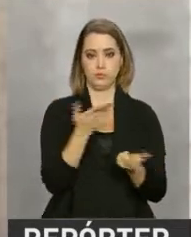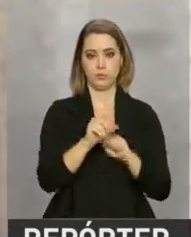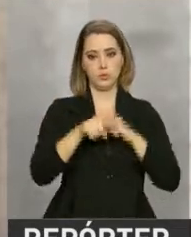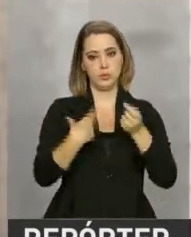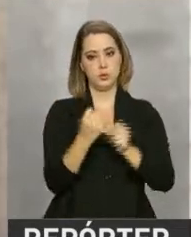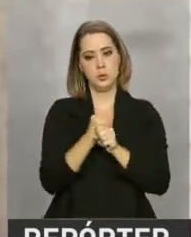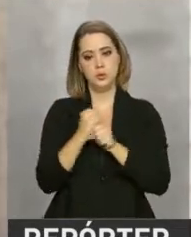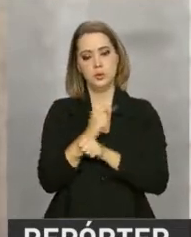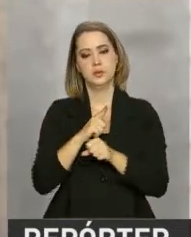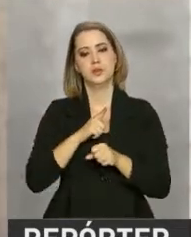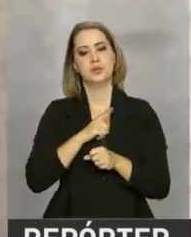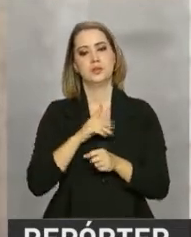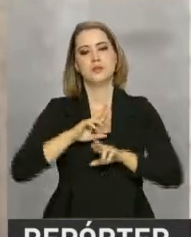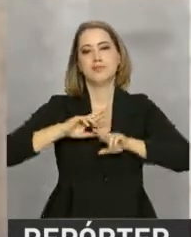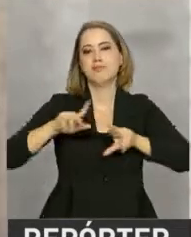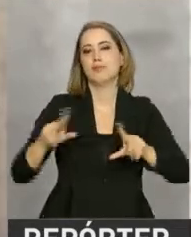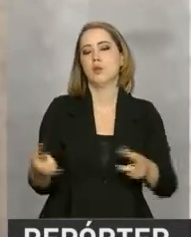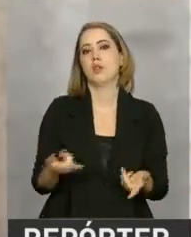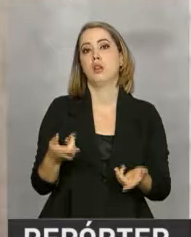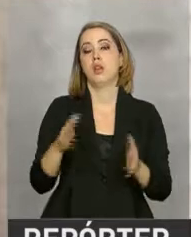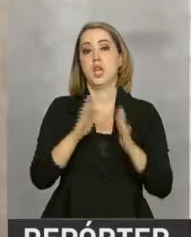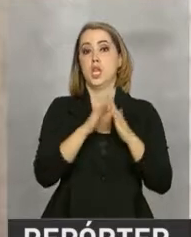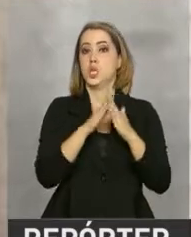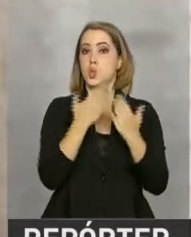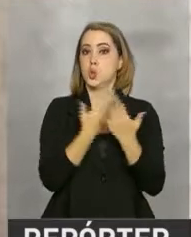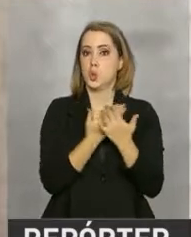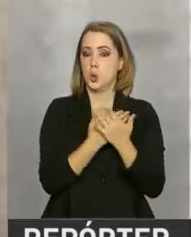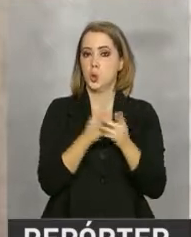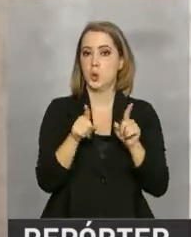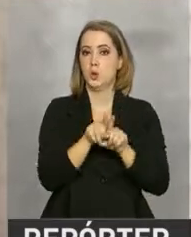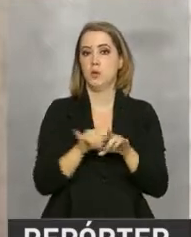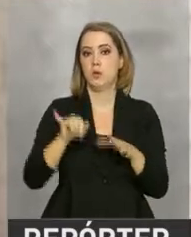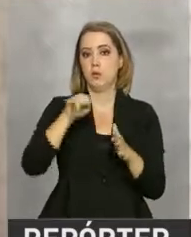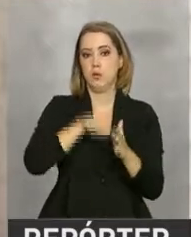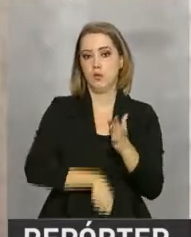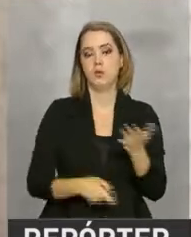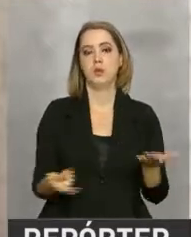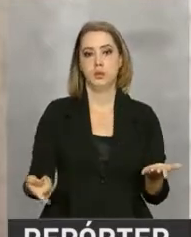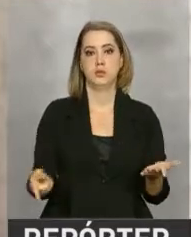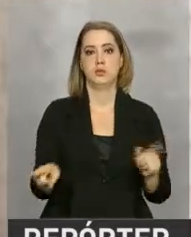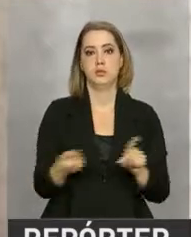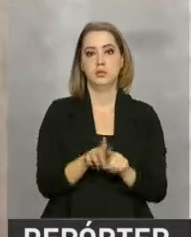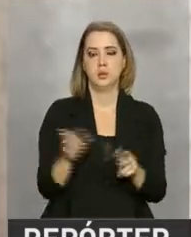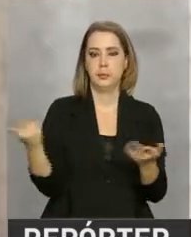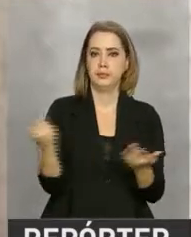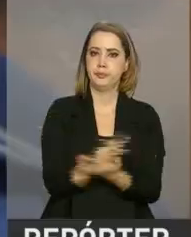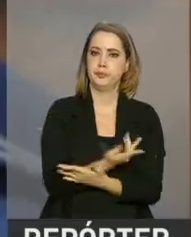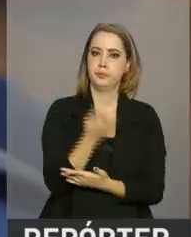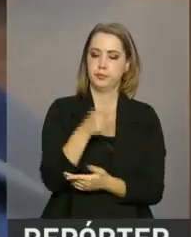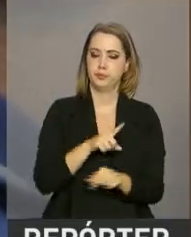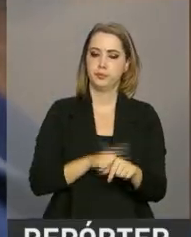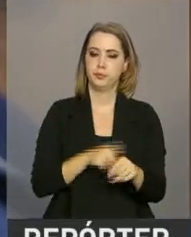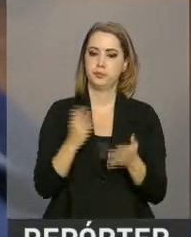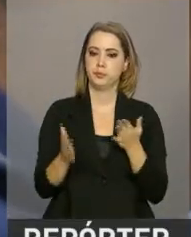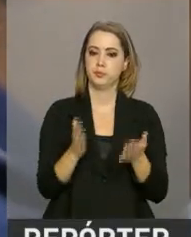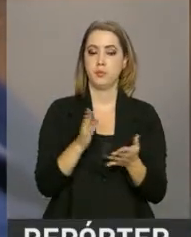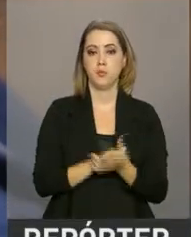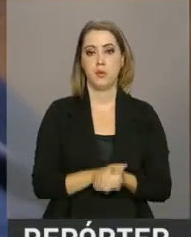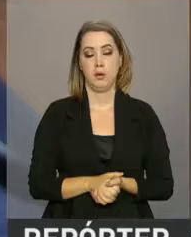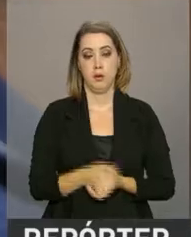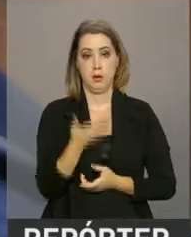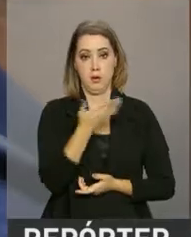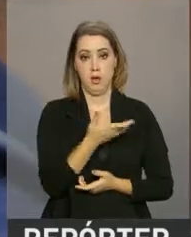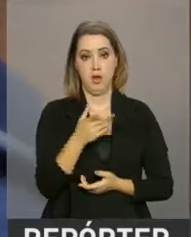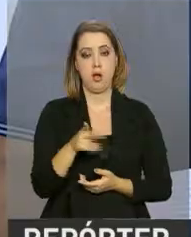do próximo ano você tenha as despesas com escola né e alguns impostos não é que geralmente acontece nesse período agora com a dívida quitada